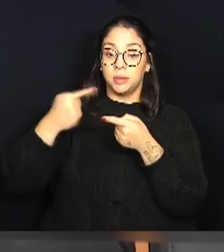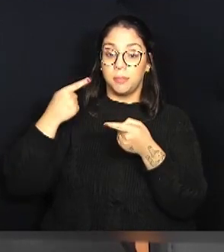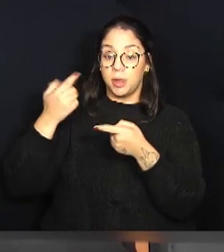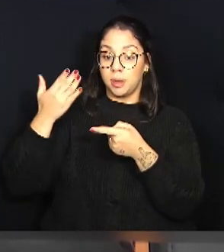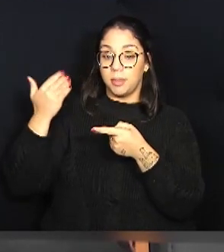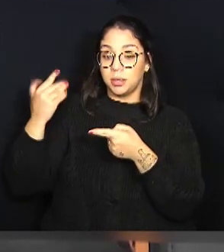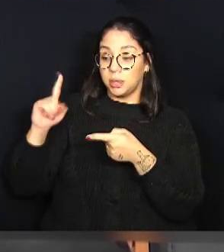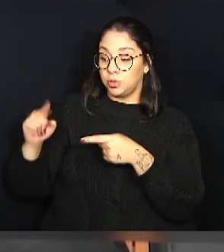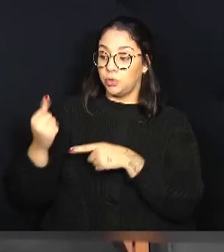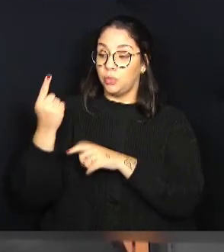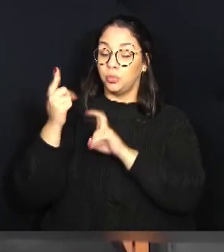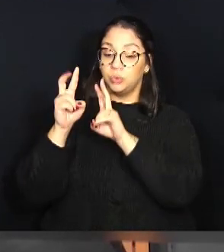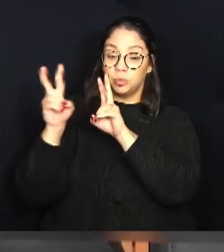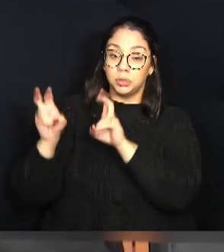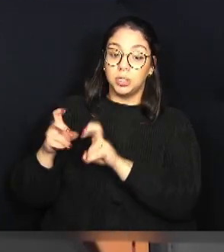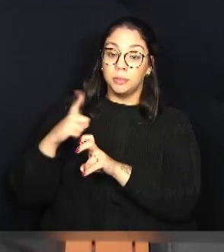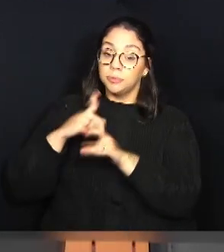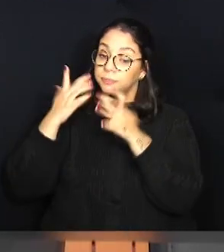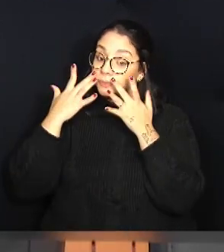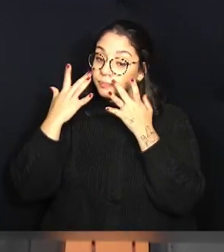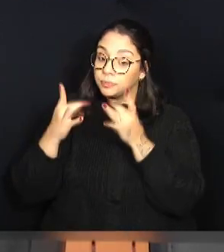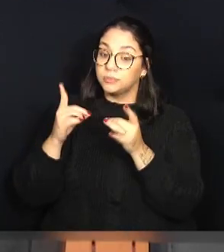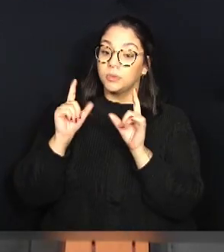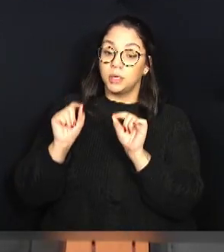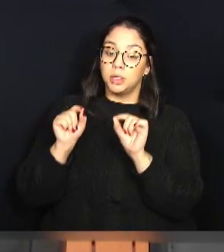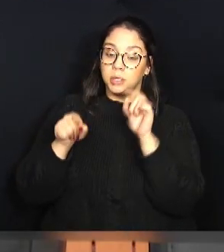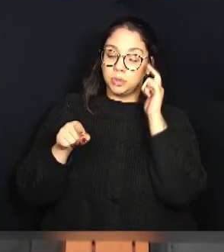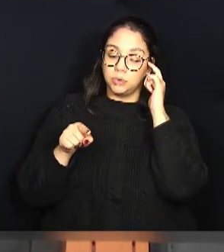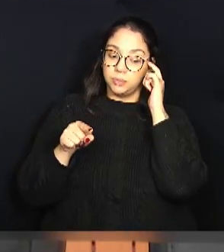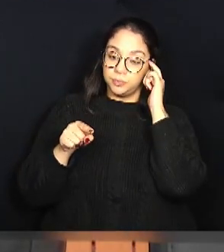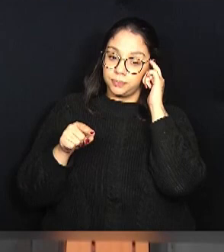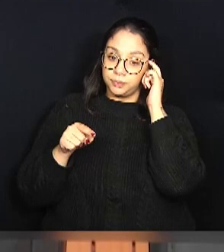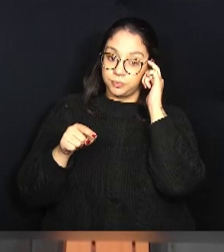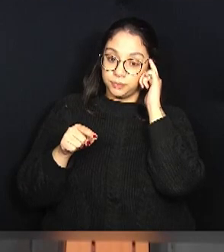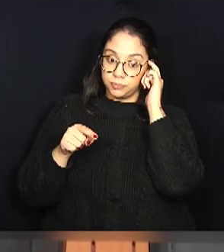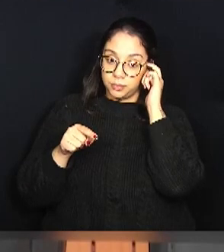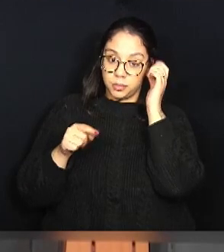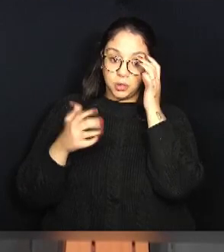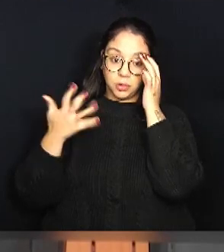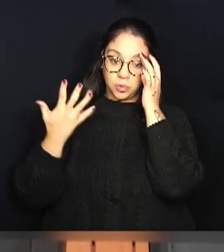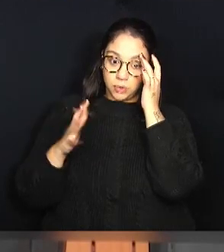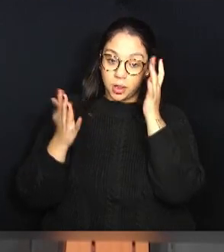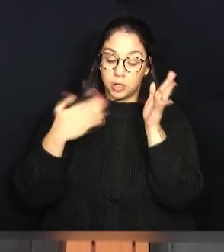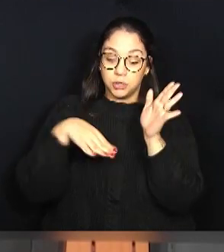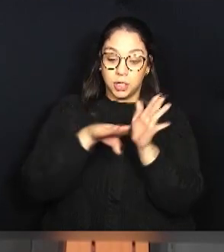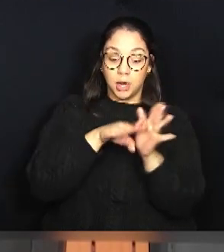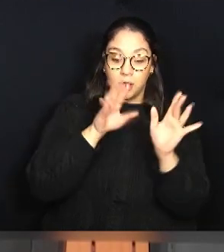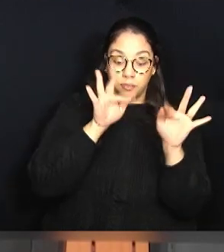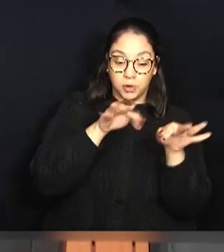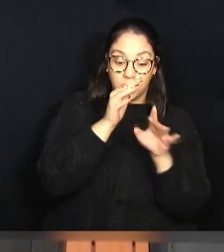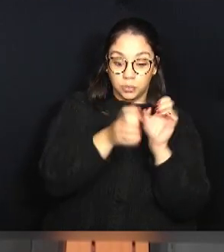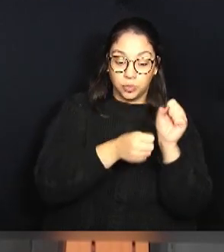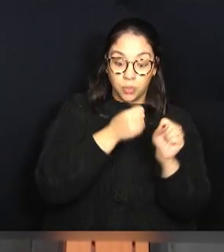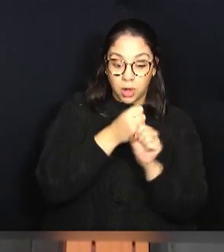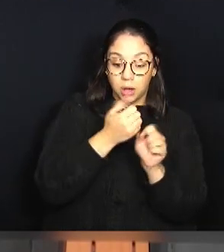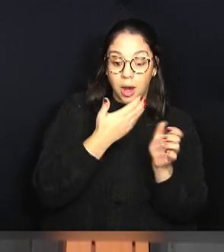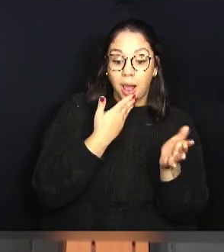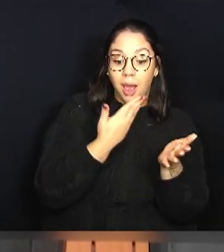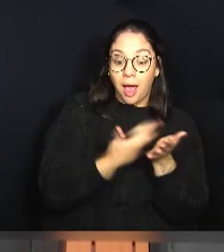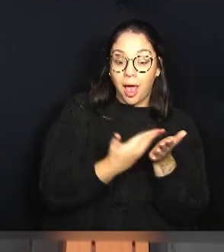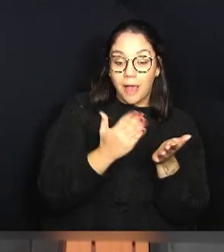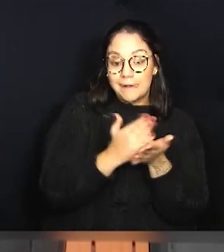dos temas que ele alertou foi exatamente esse, né, que ele não quer ser surpreendido no final do ano com algum